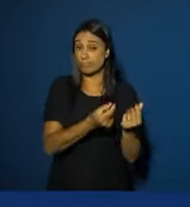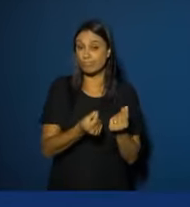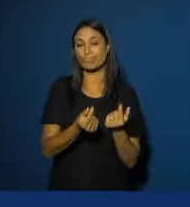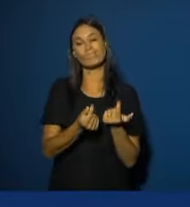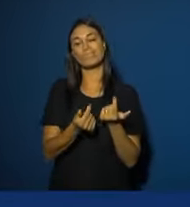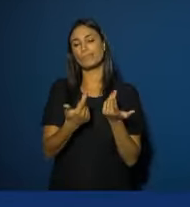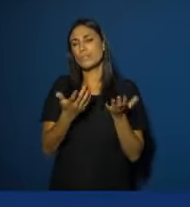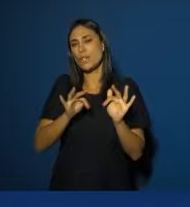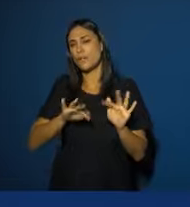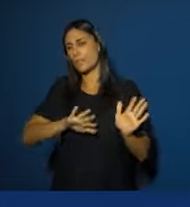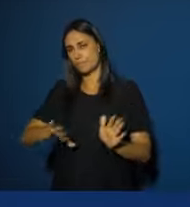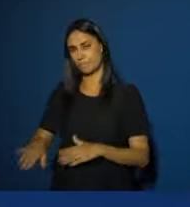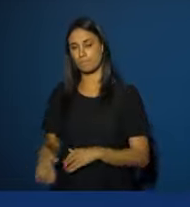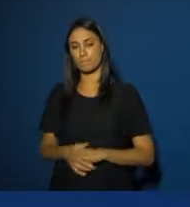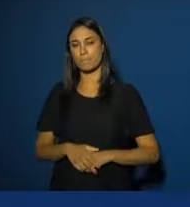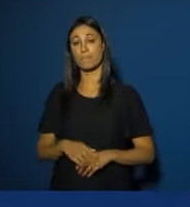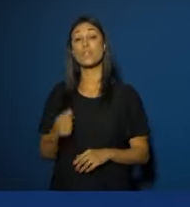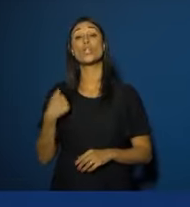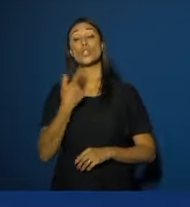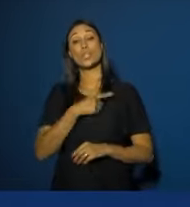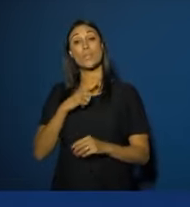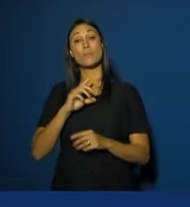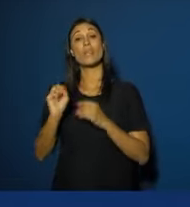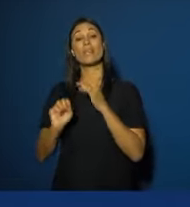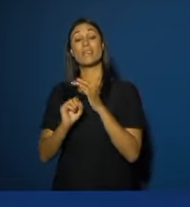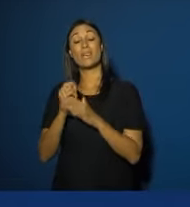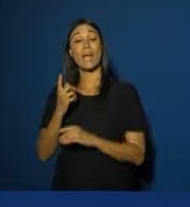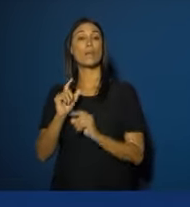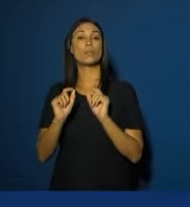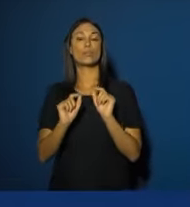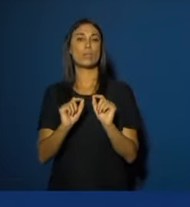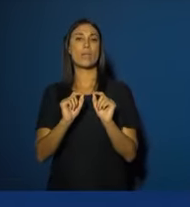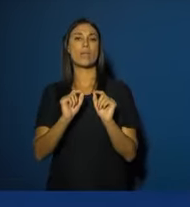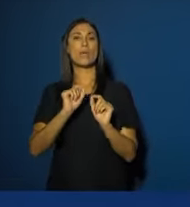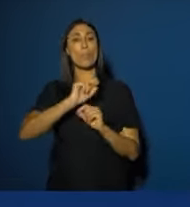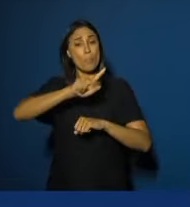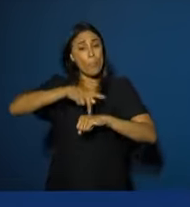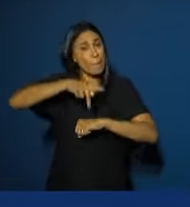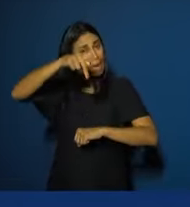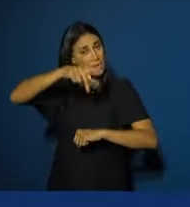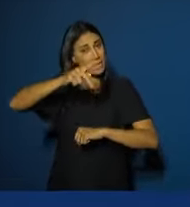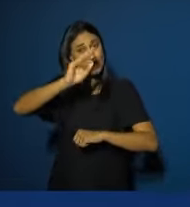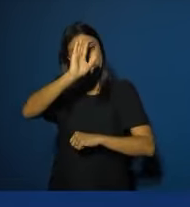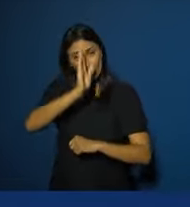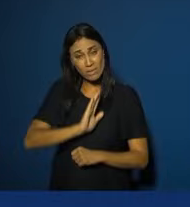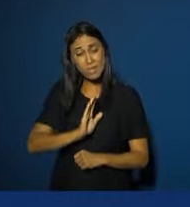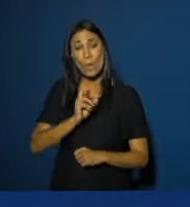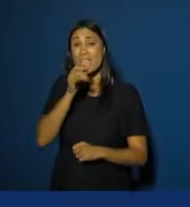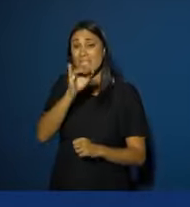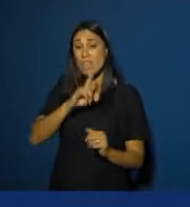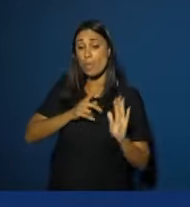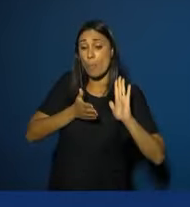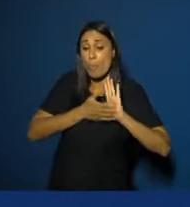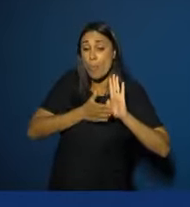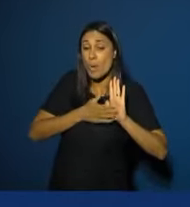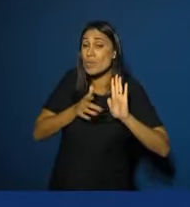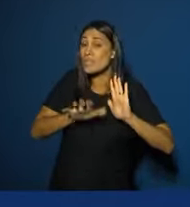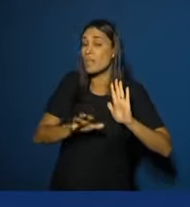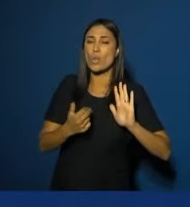Enfim, nós temos que construir uma nação, um país. E quem tem esse propósito não